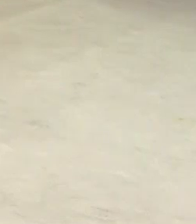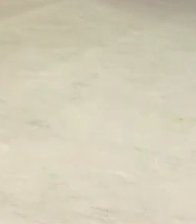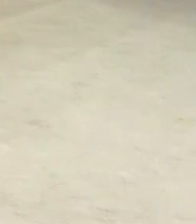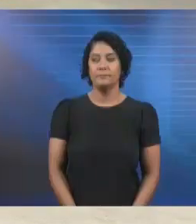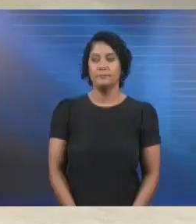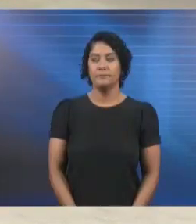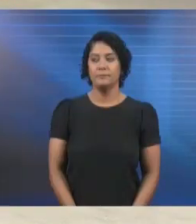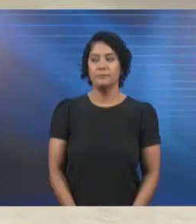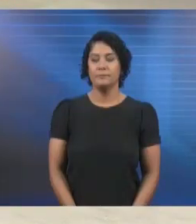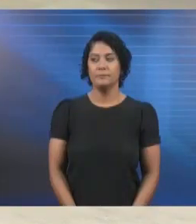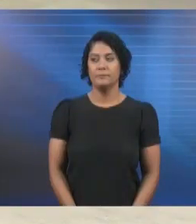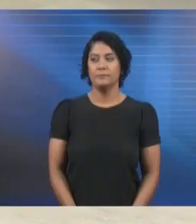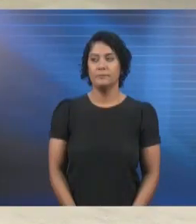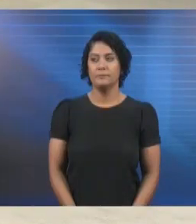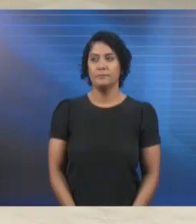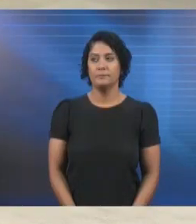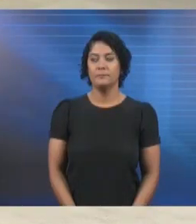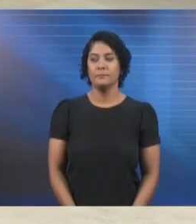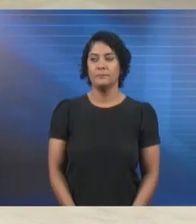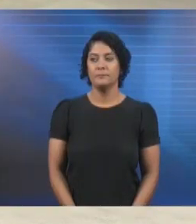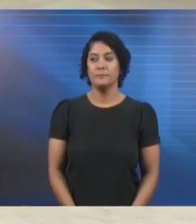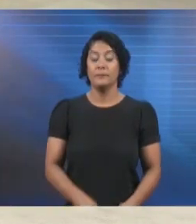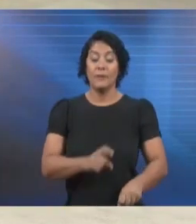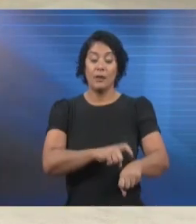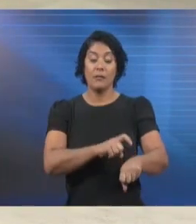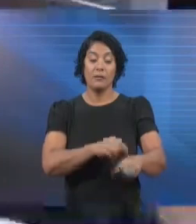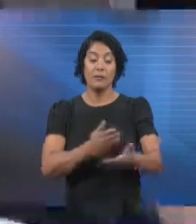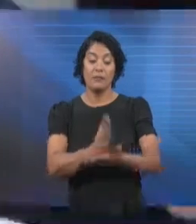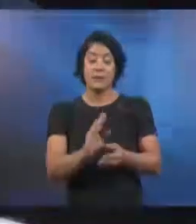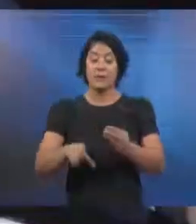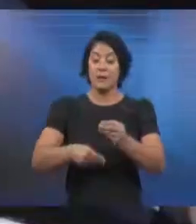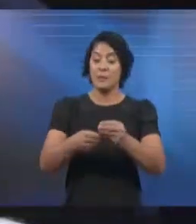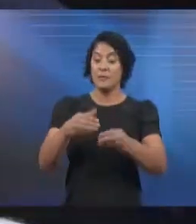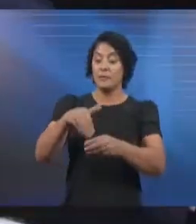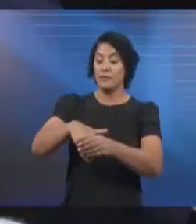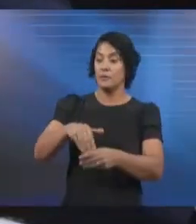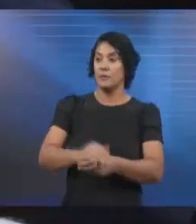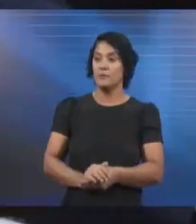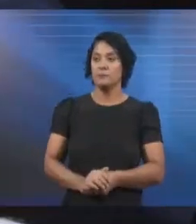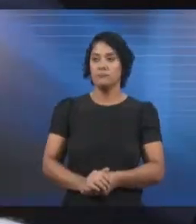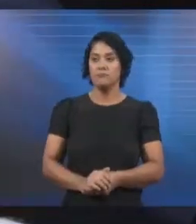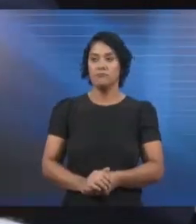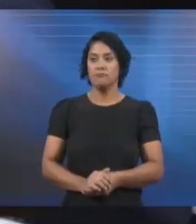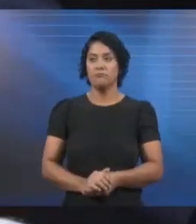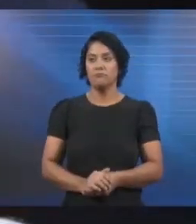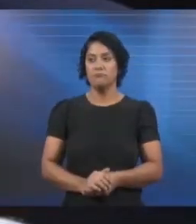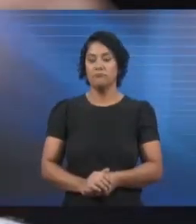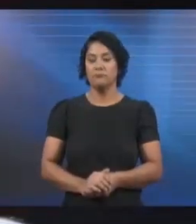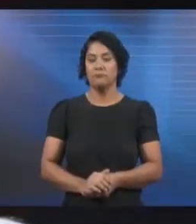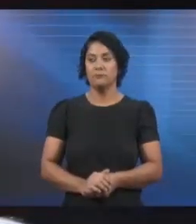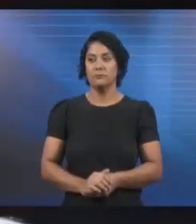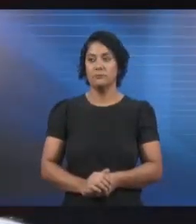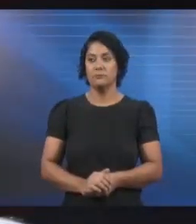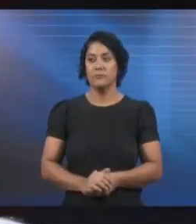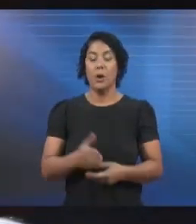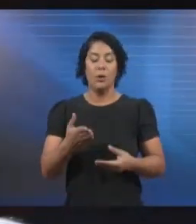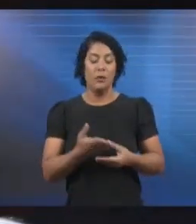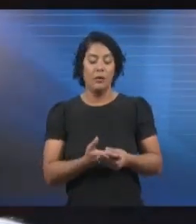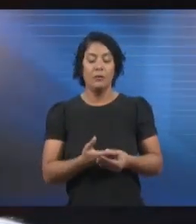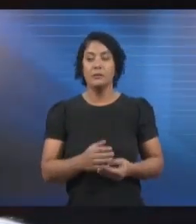Olha tem emenda tem a emenda que o tempo tá passando e tem emenda pra gente votar não adianta faltar o